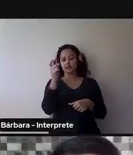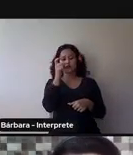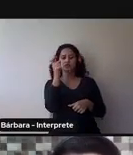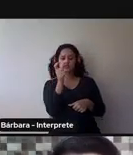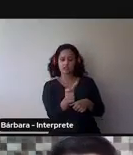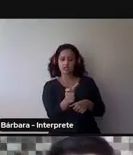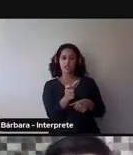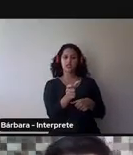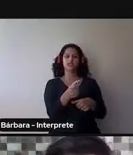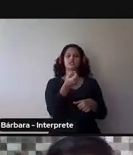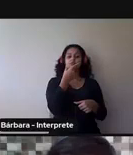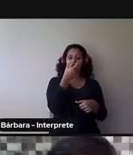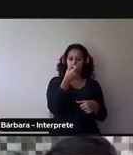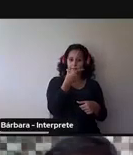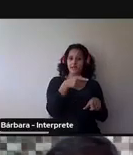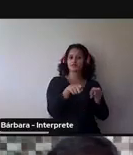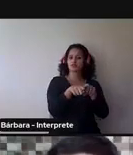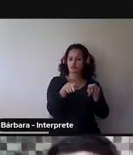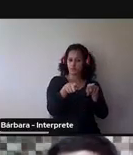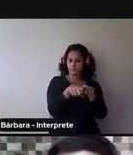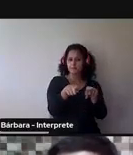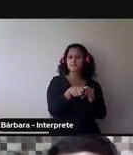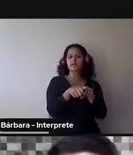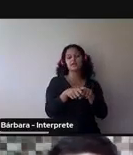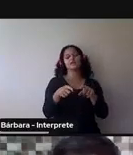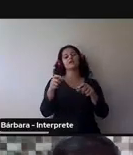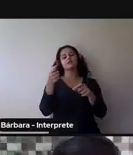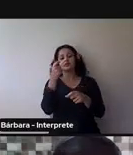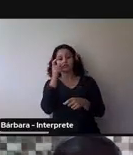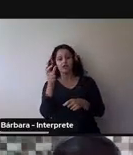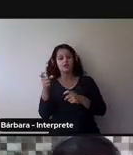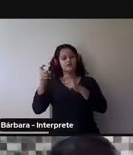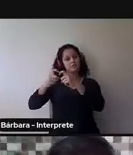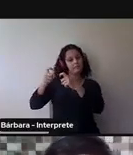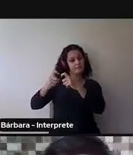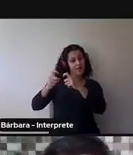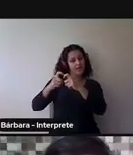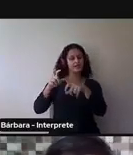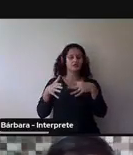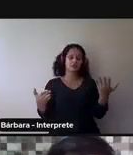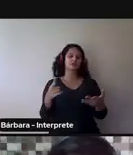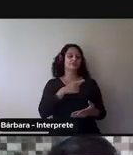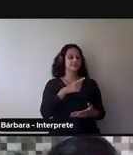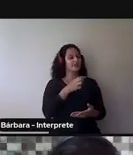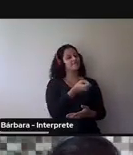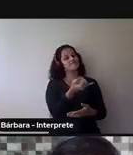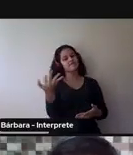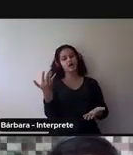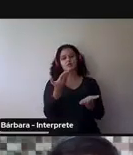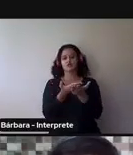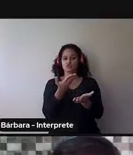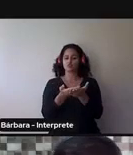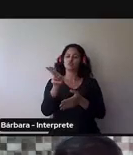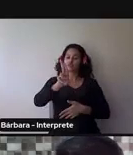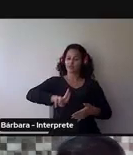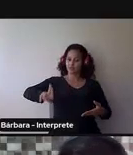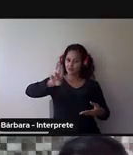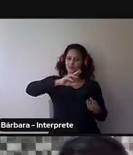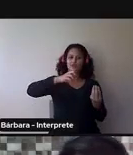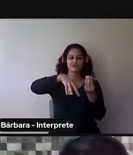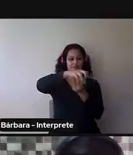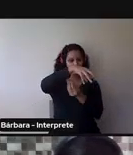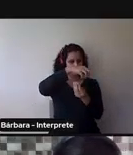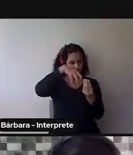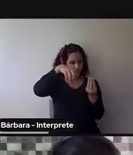também. Então, vários estudos são desenvolvidos sobre esses interesses e que utilizam fungos poroides, e